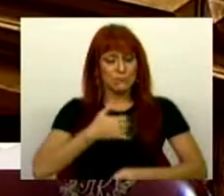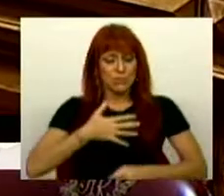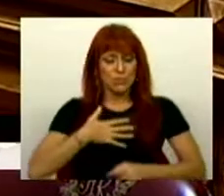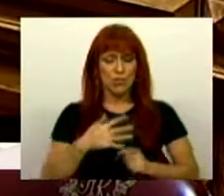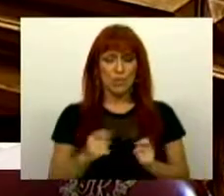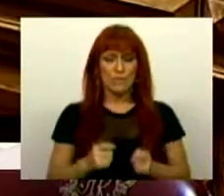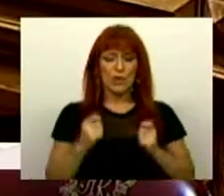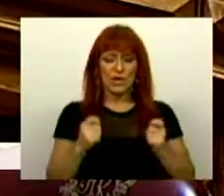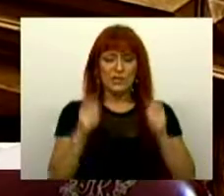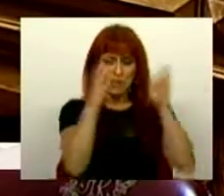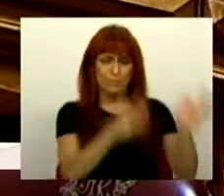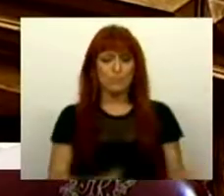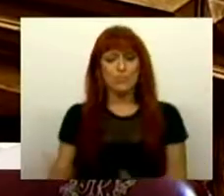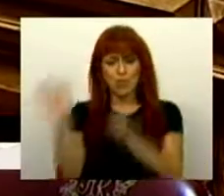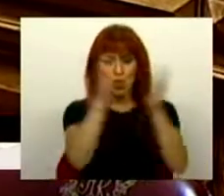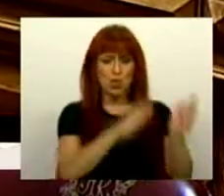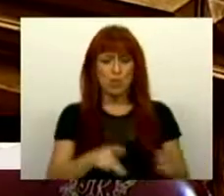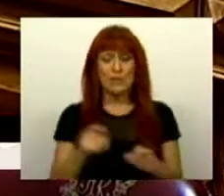investimento produtivo,